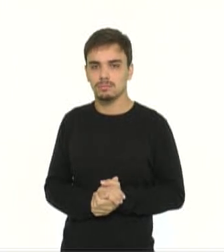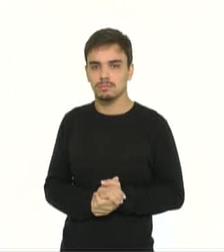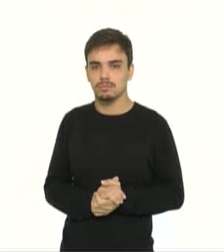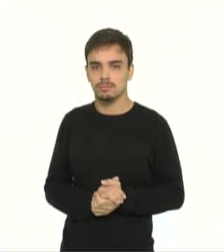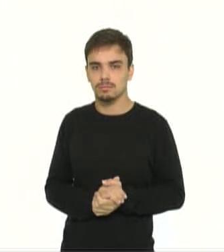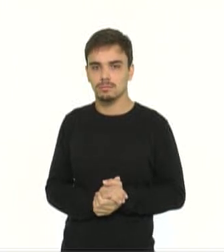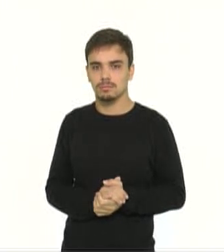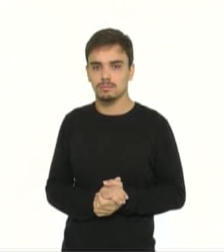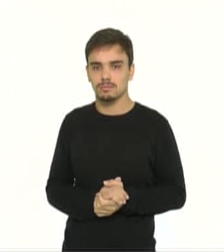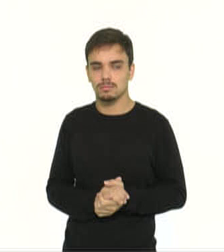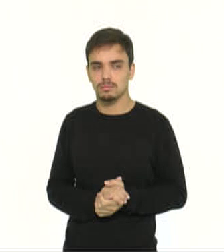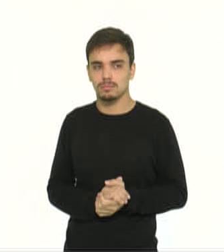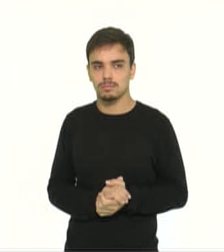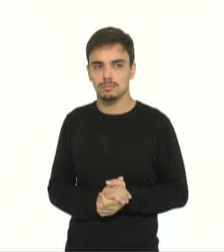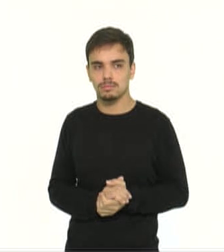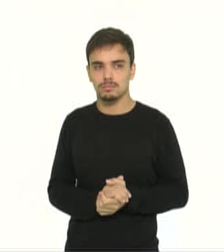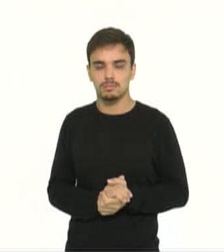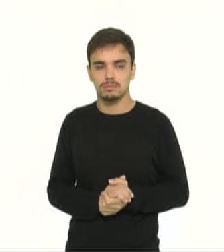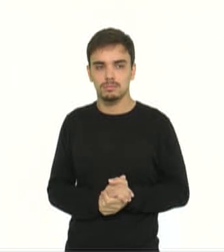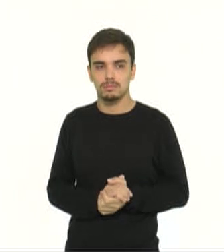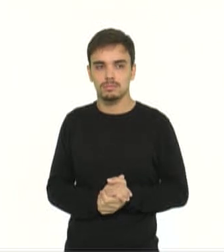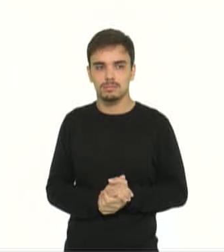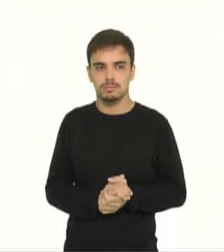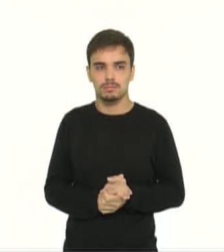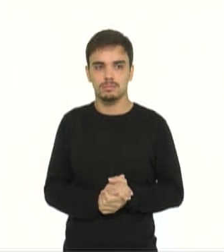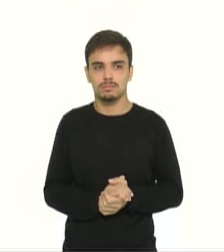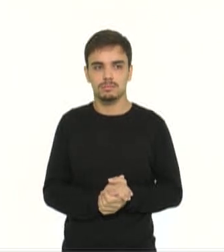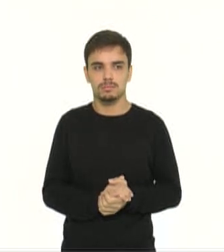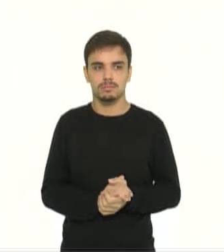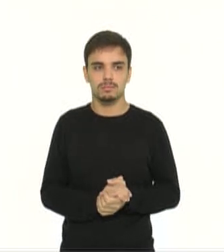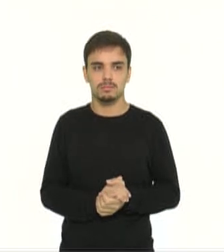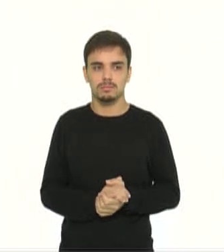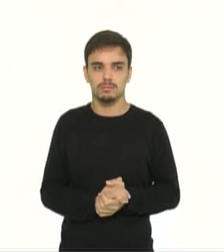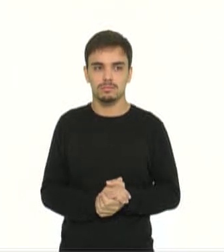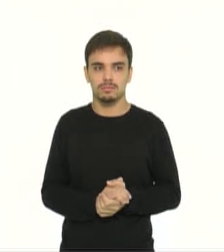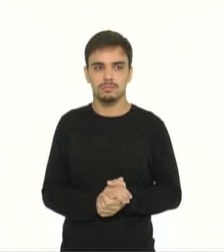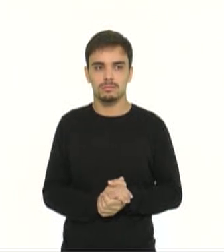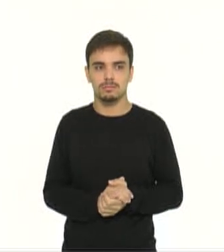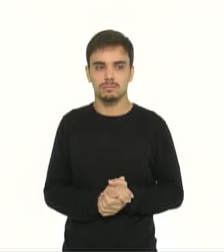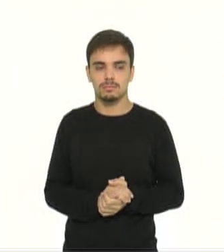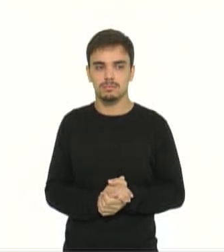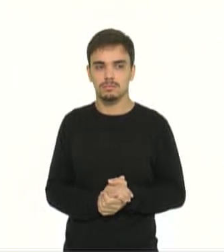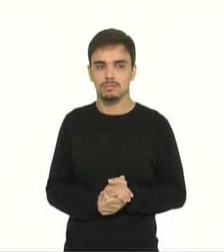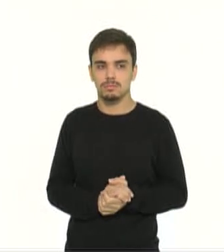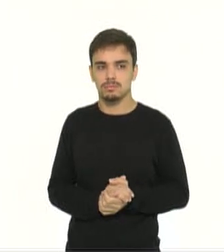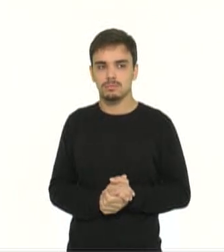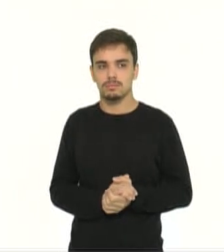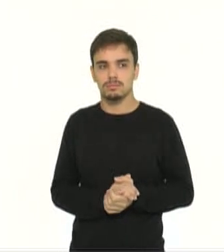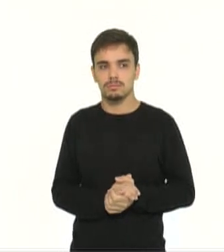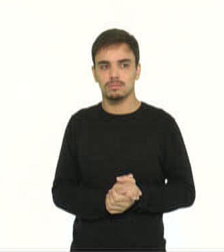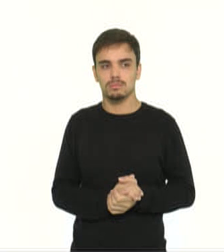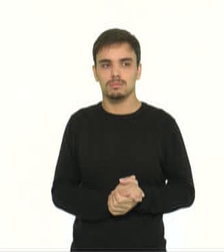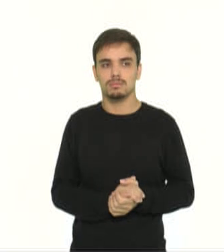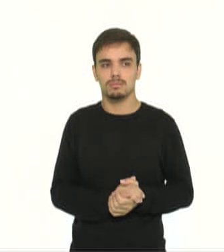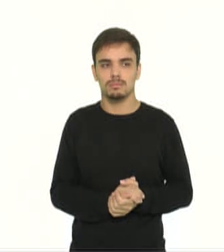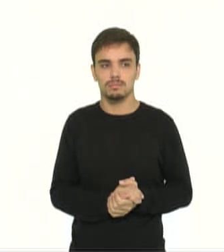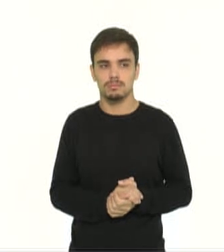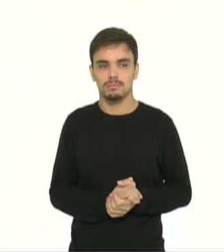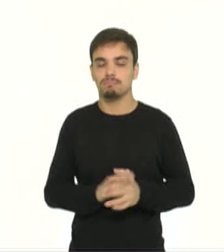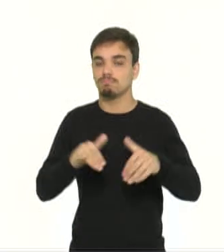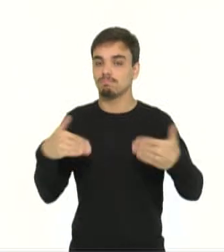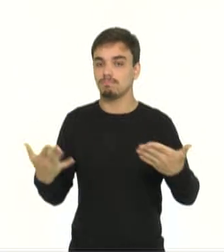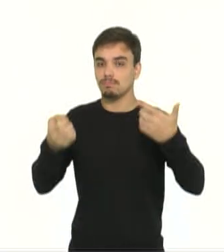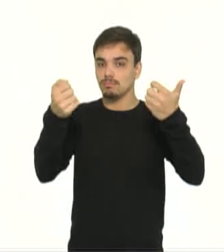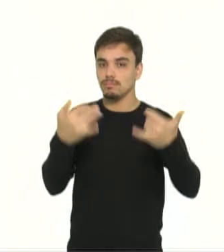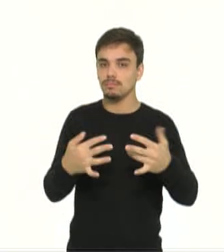2002, and average of 28% of teens report being cyberbullied. Então,